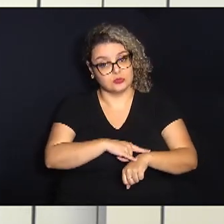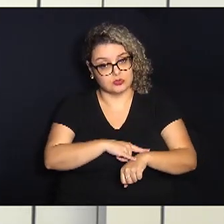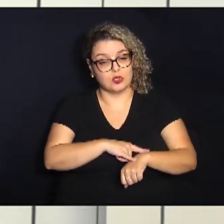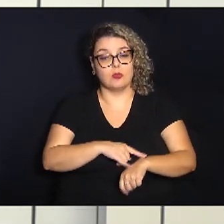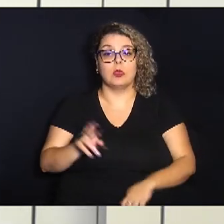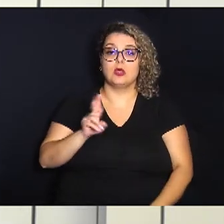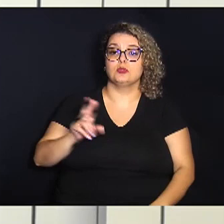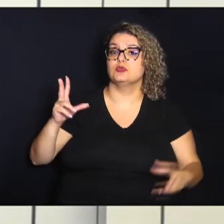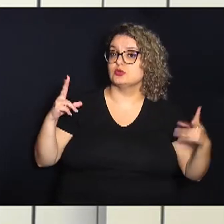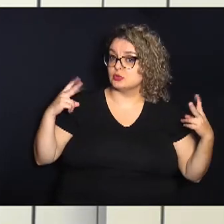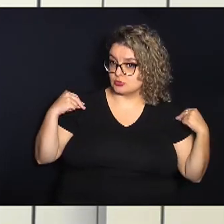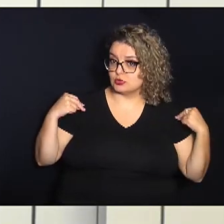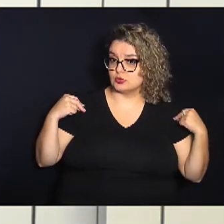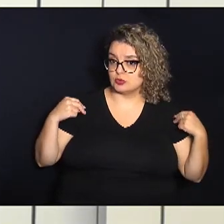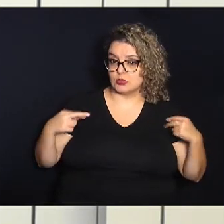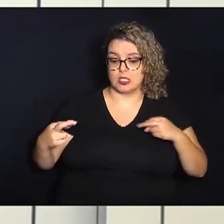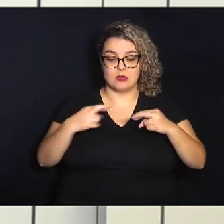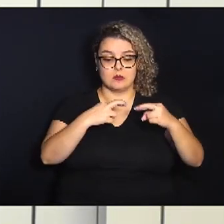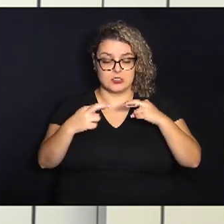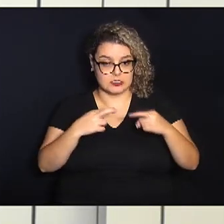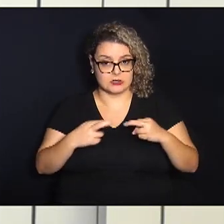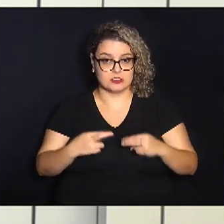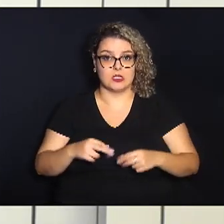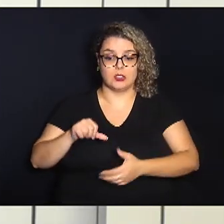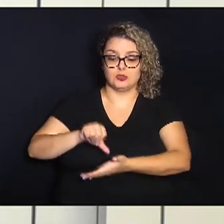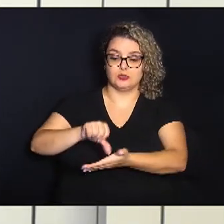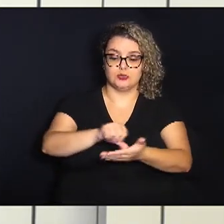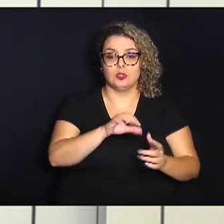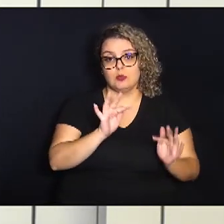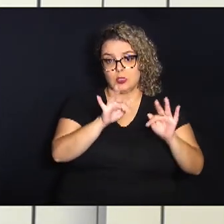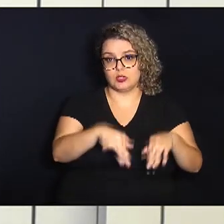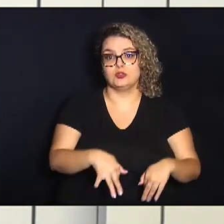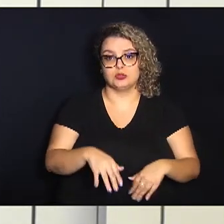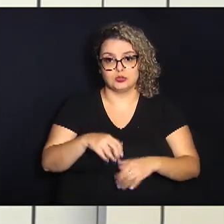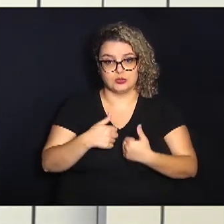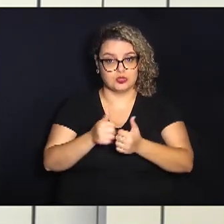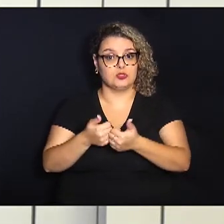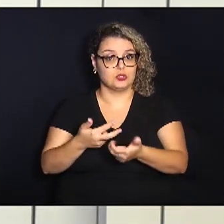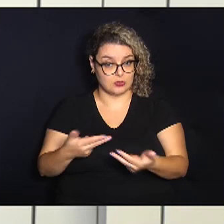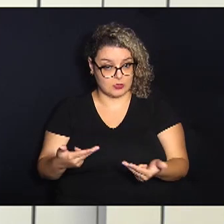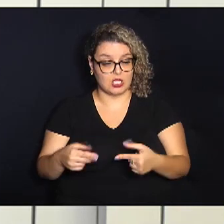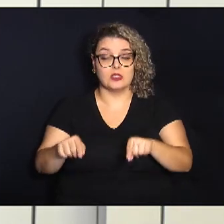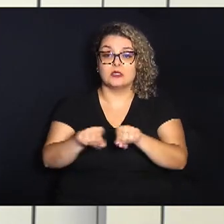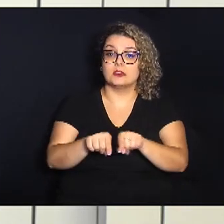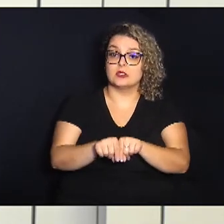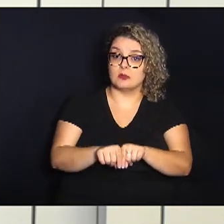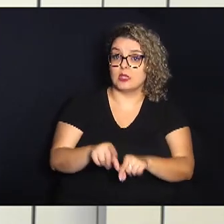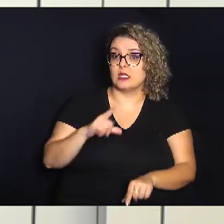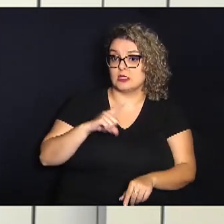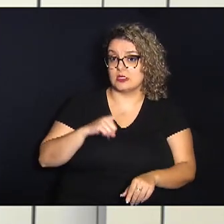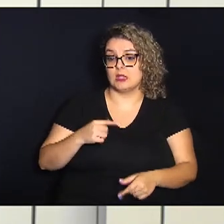uso dos motoristas e fiscais nos pontos finais das linhas de ônibus. Também está previsto para